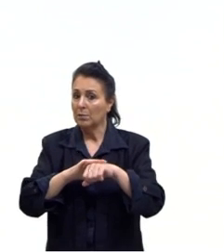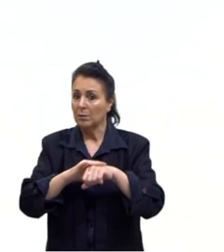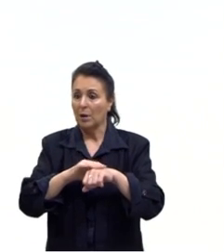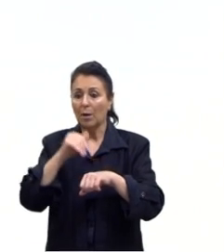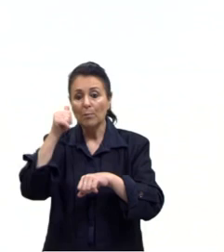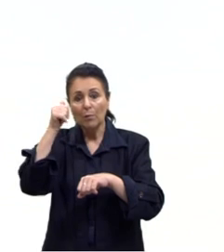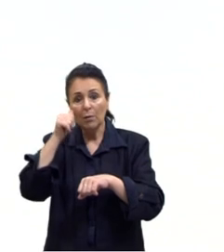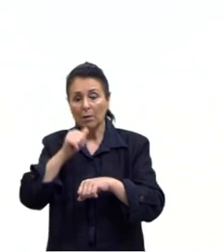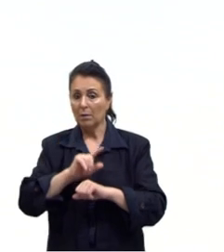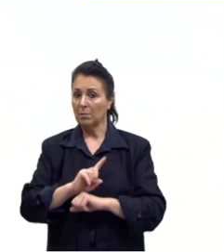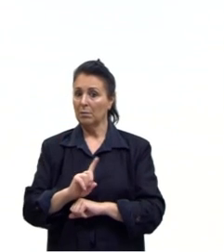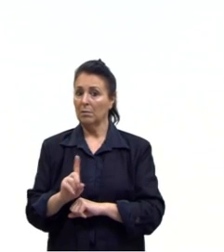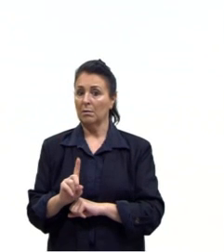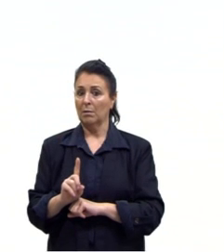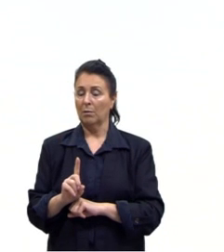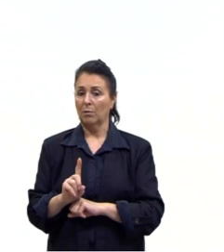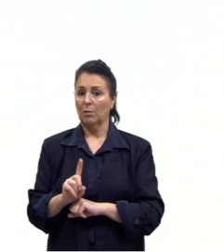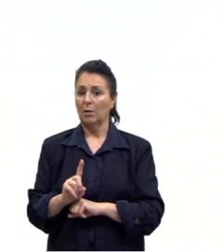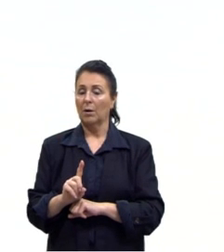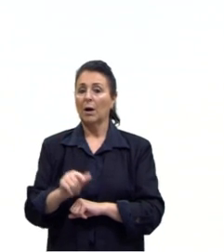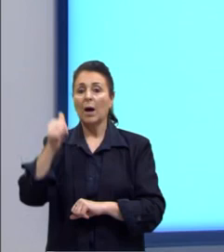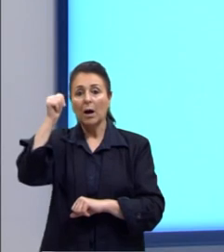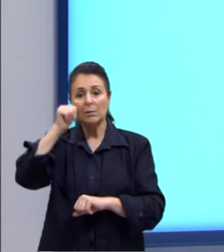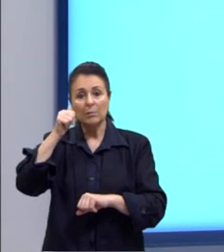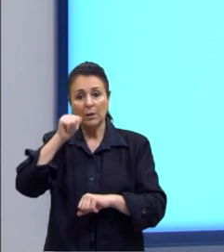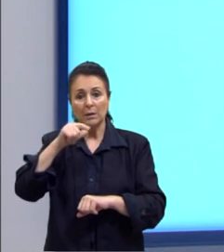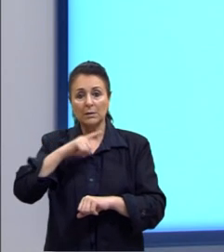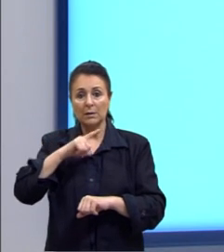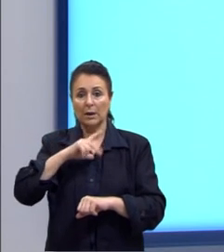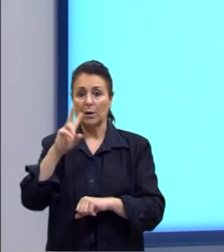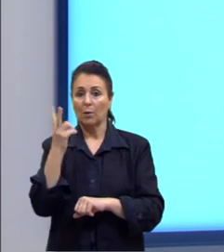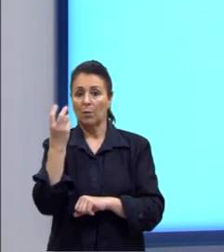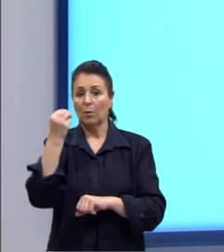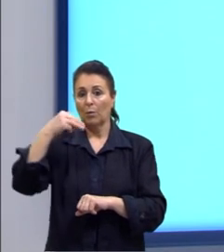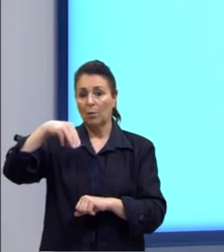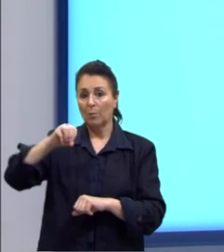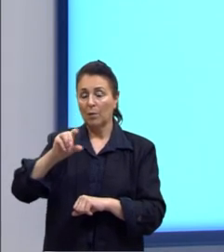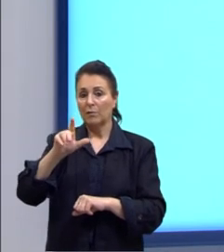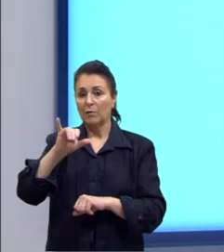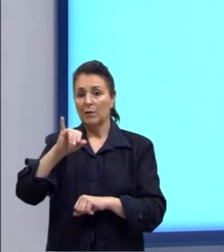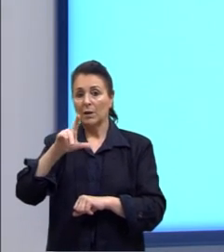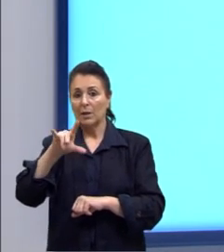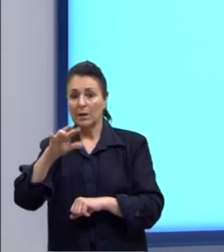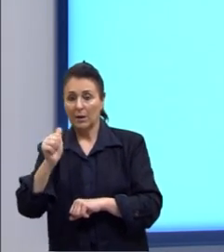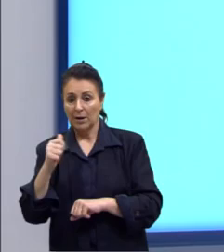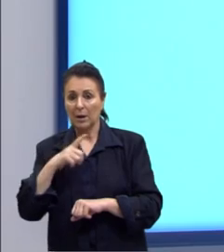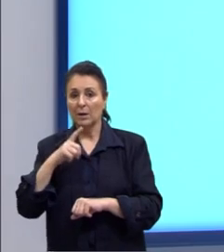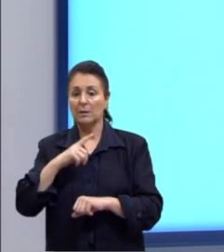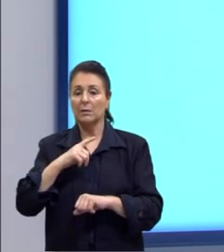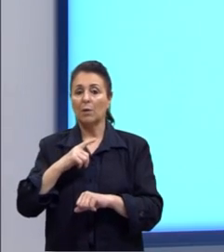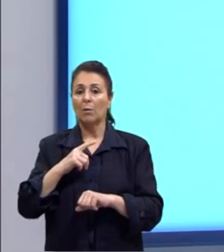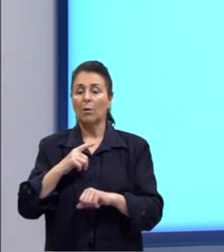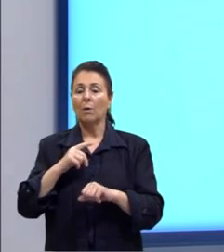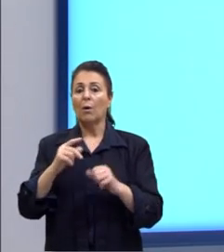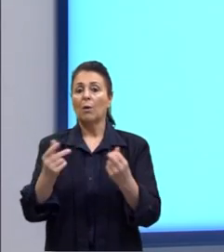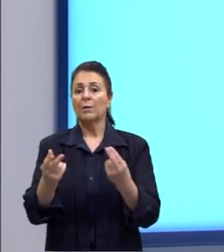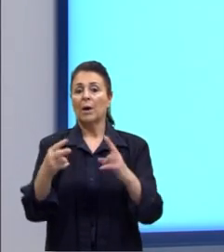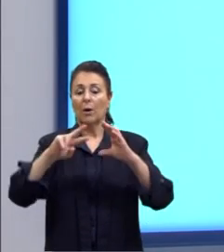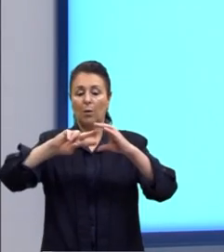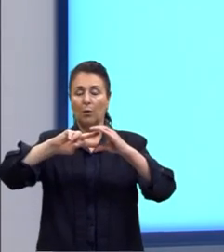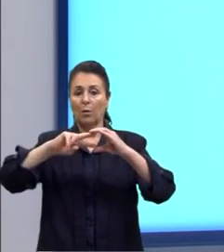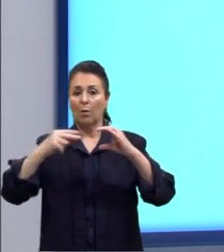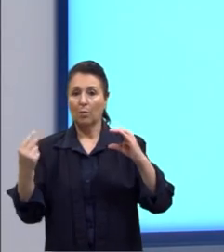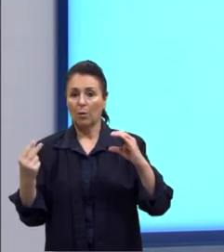não tanto as mulheres hemofílicas são homozigotos excessivas agora vou explicar por que uma mulher